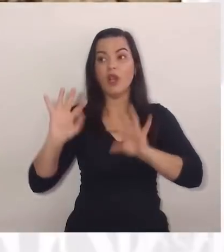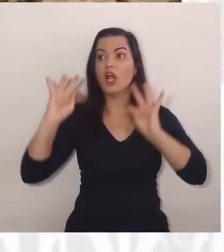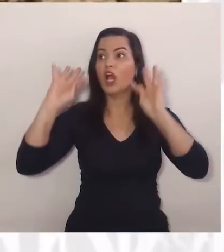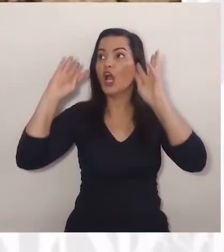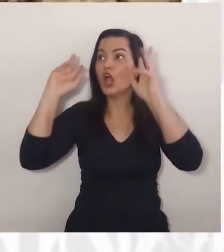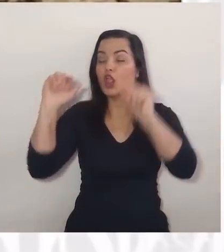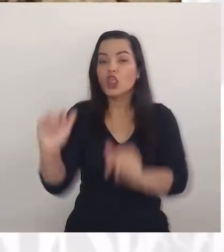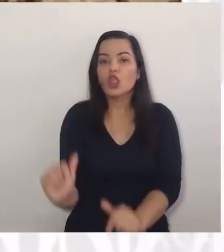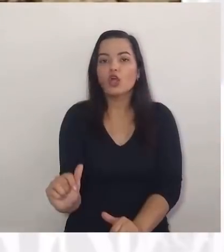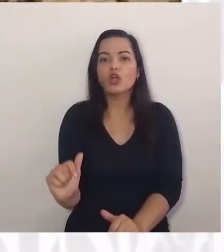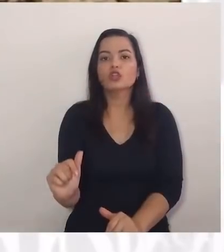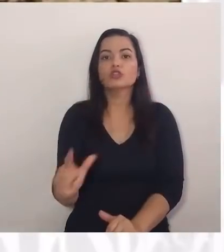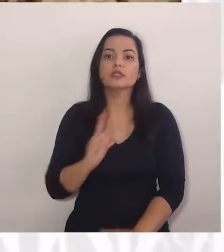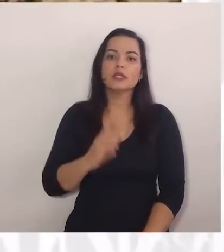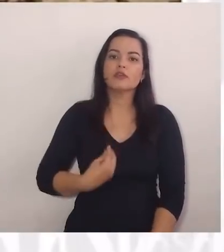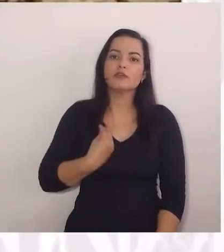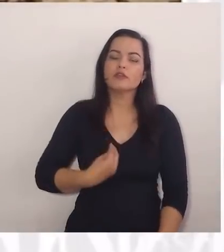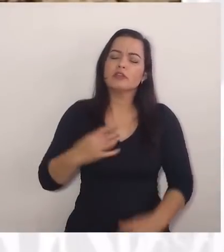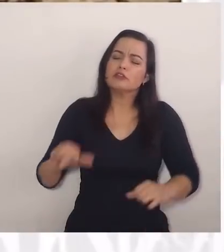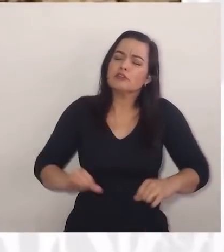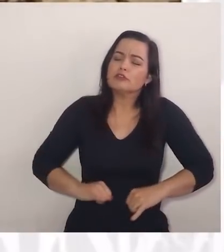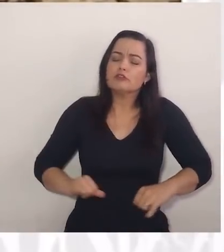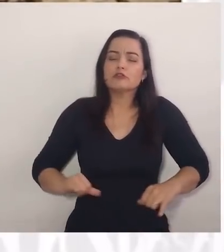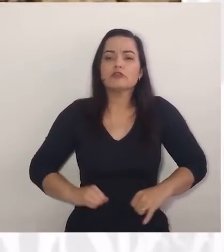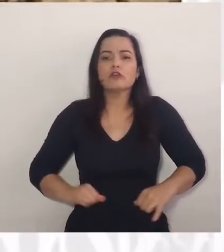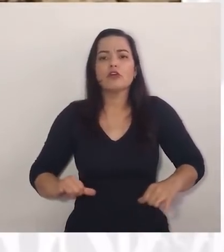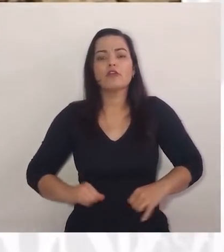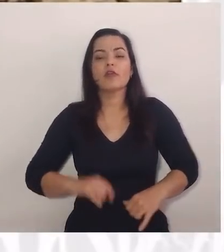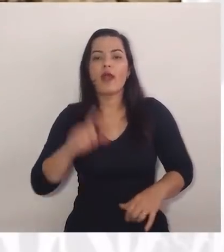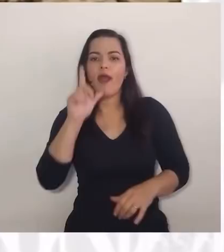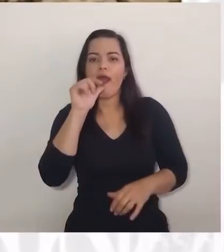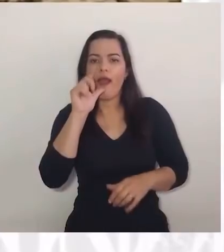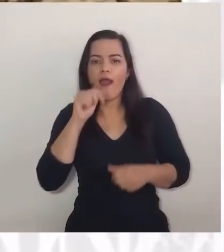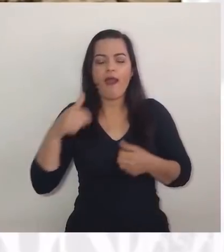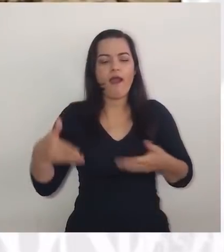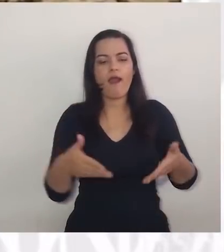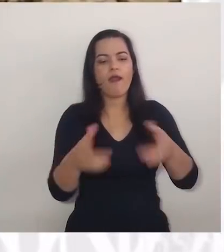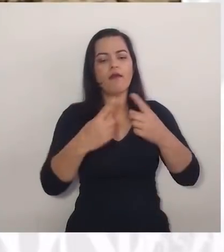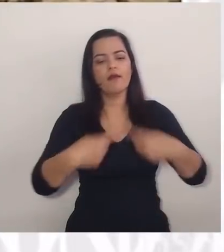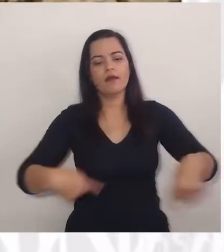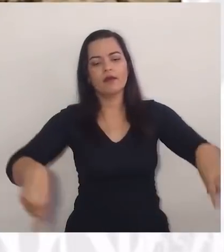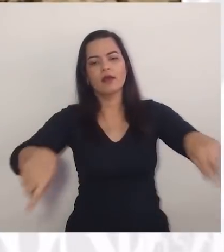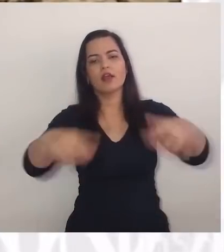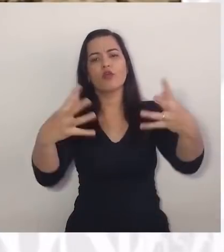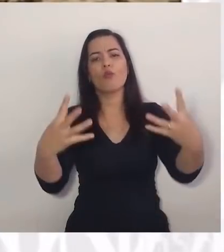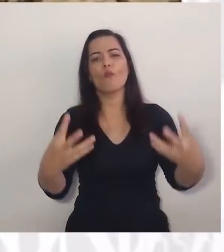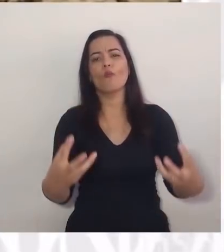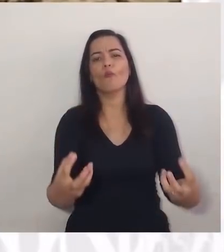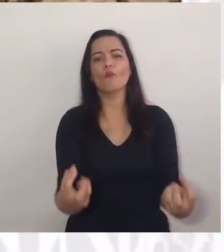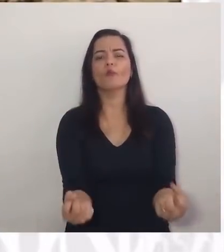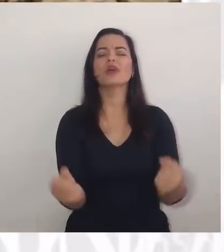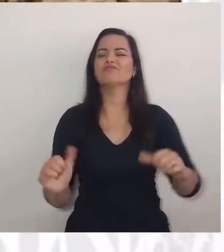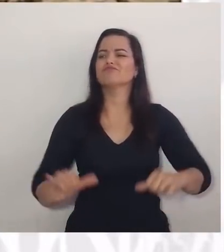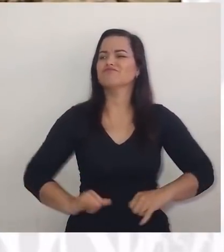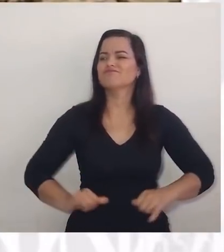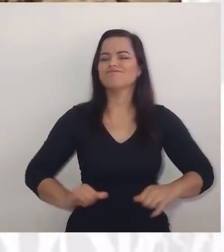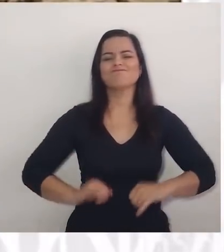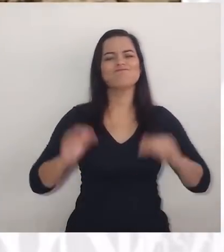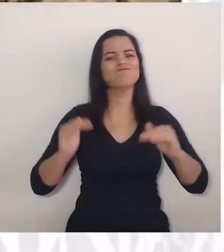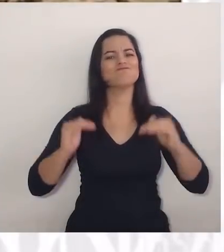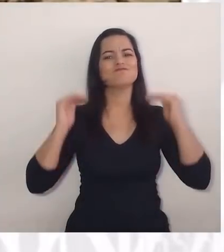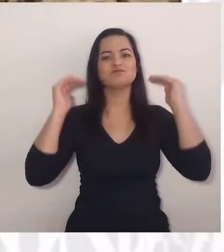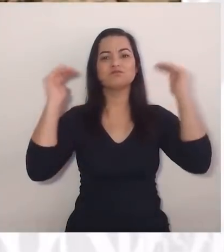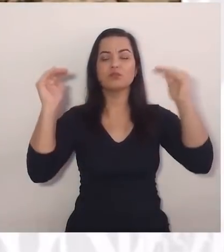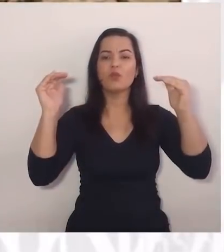e animais. Logo, os rios e lagos secaram, aumentando o sofrimento. O